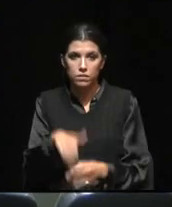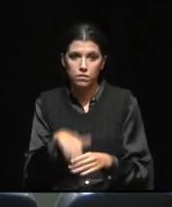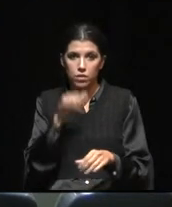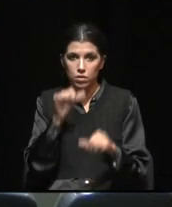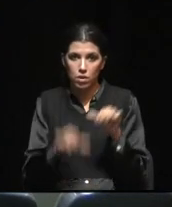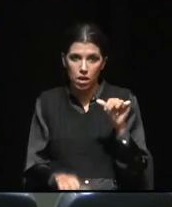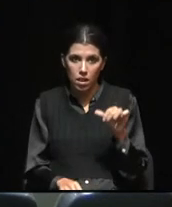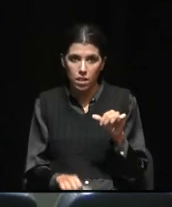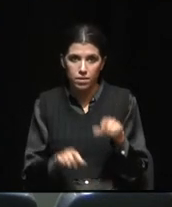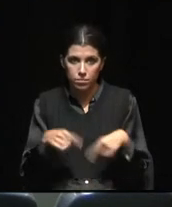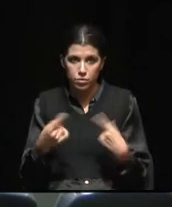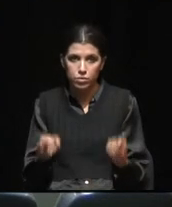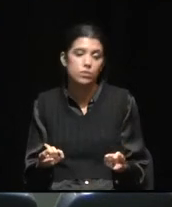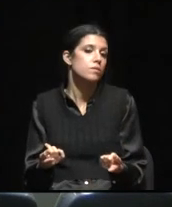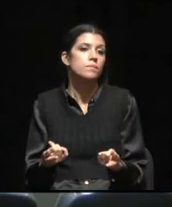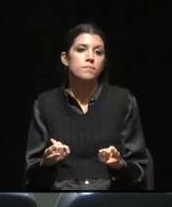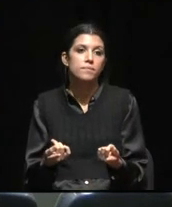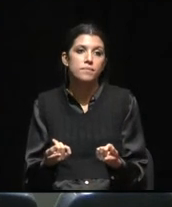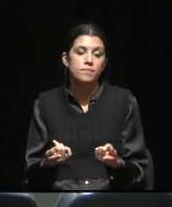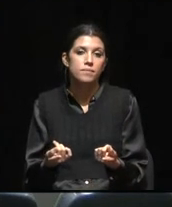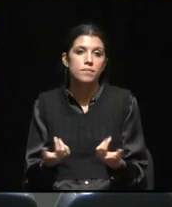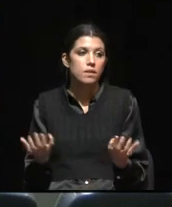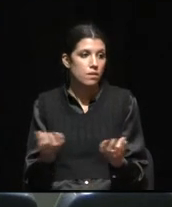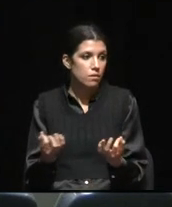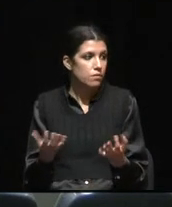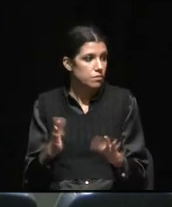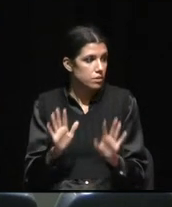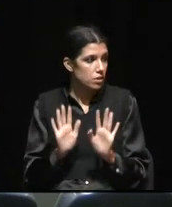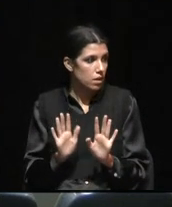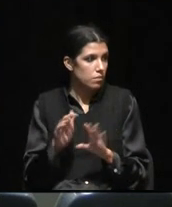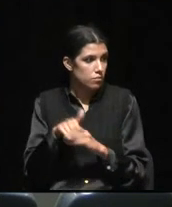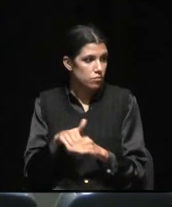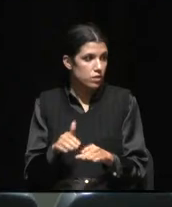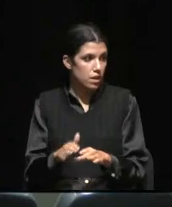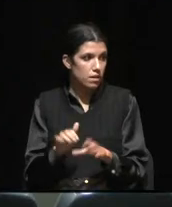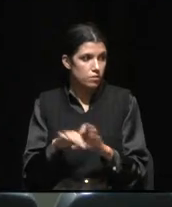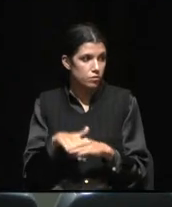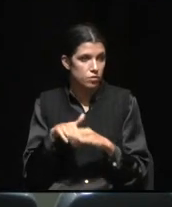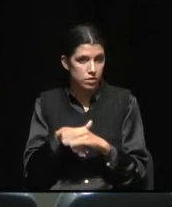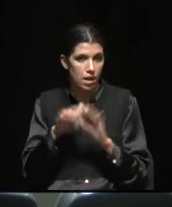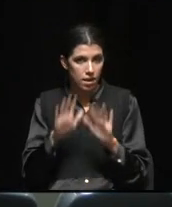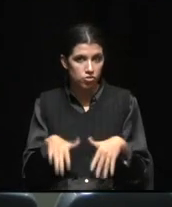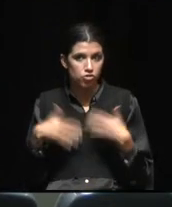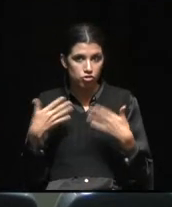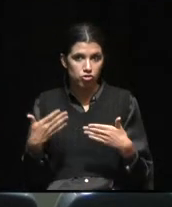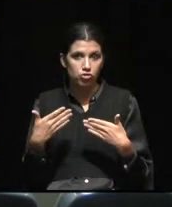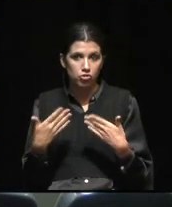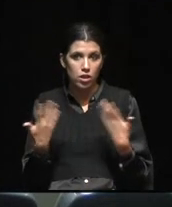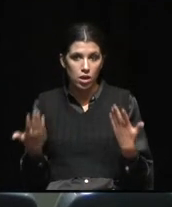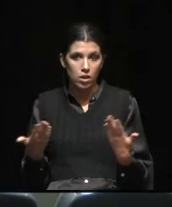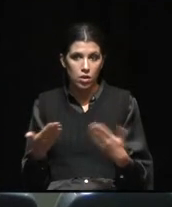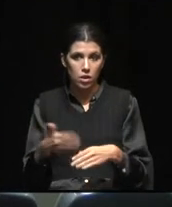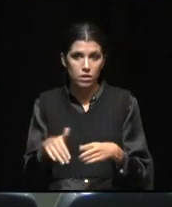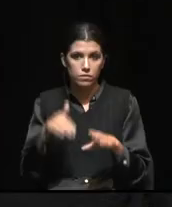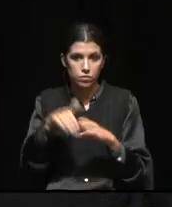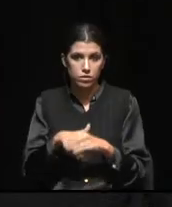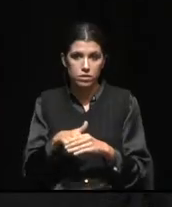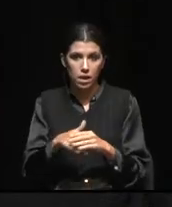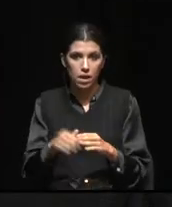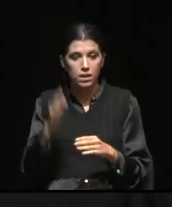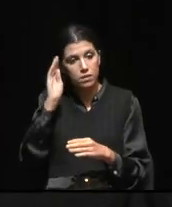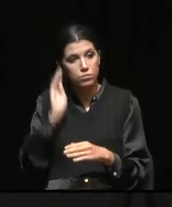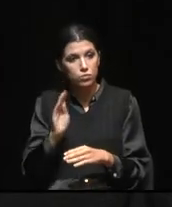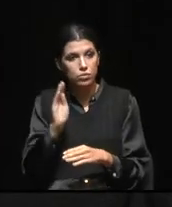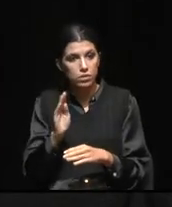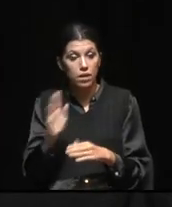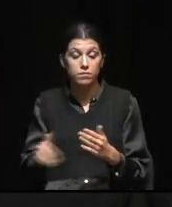declaração de voto oral depois então certo mas ainda vamos votar sim vamos votar a Moção do chega